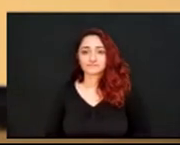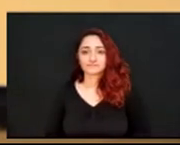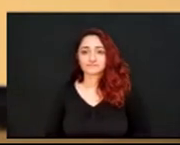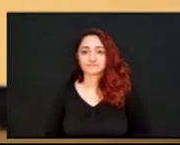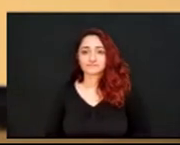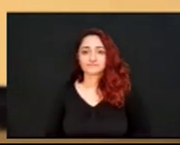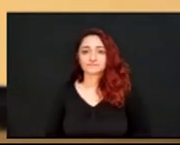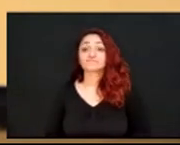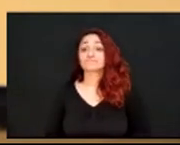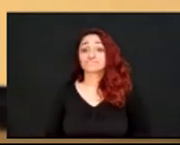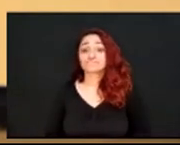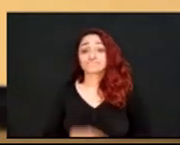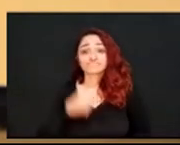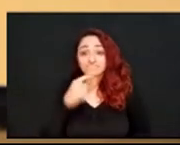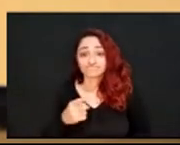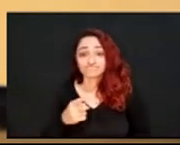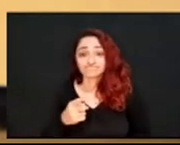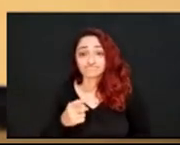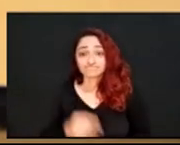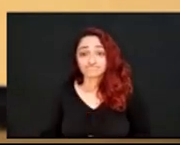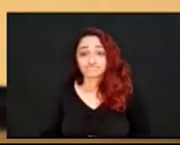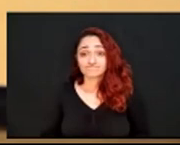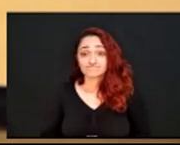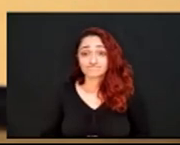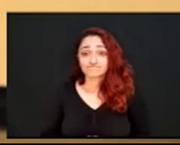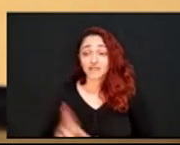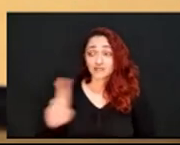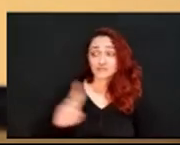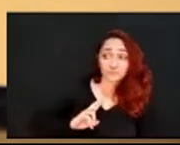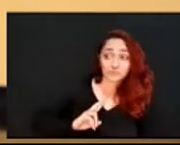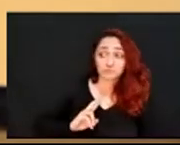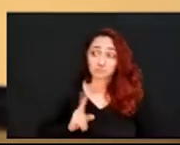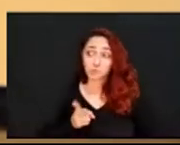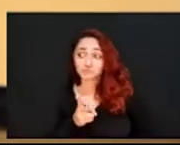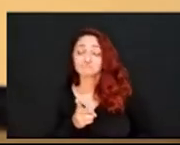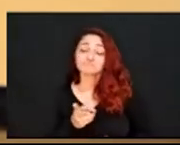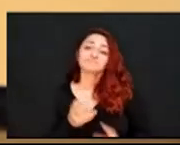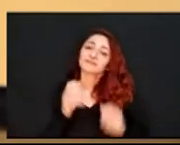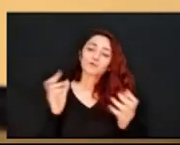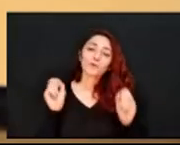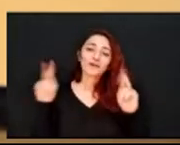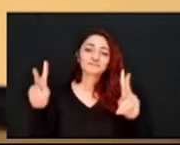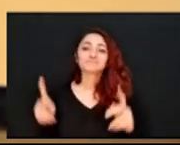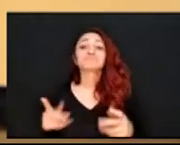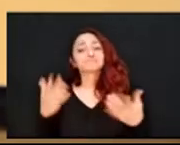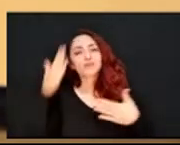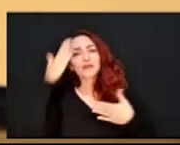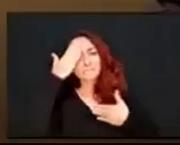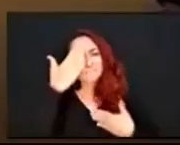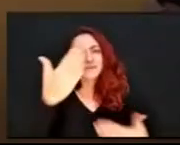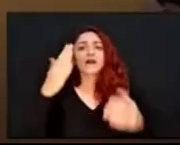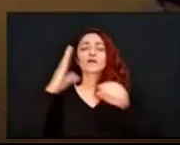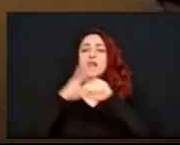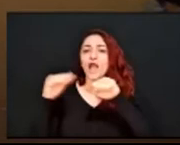Eu não irei um OK se não Ah então tá bom eu quero agradecer então em nome do grupo Carrefour Brasil